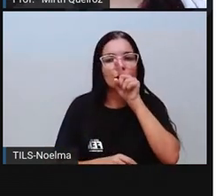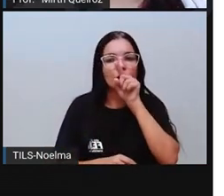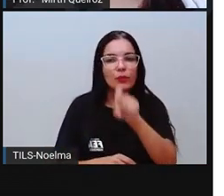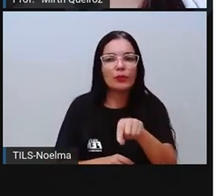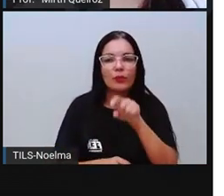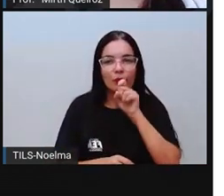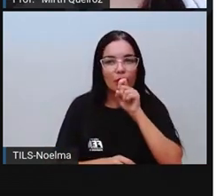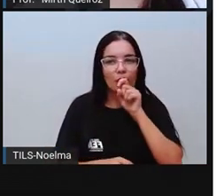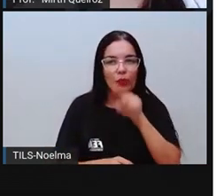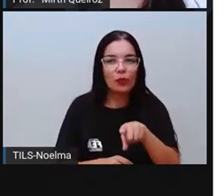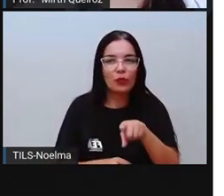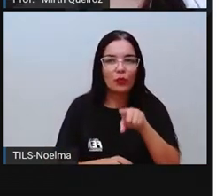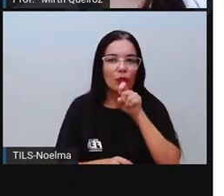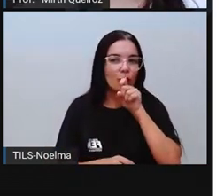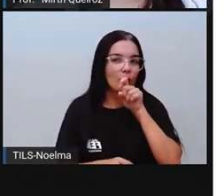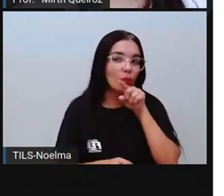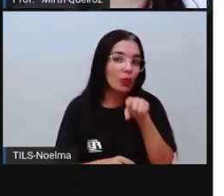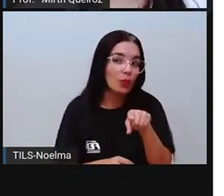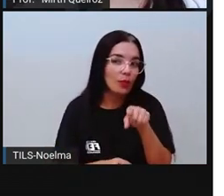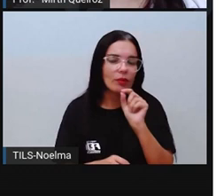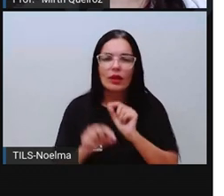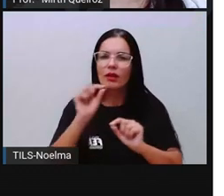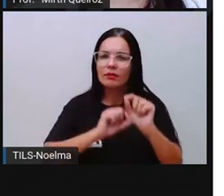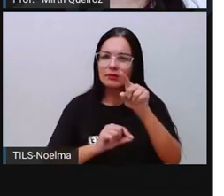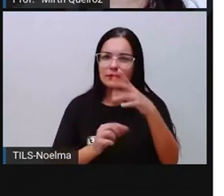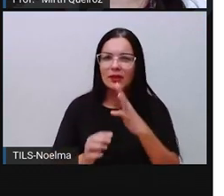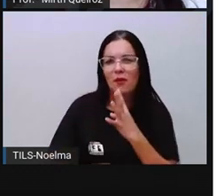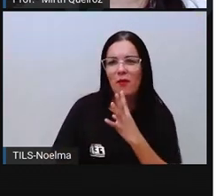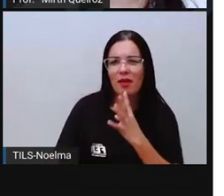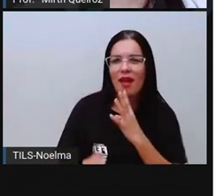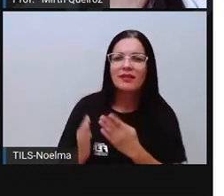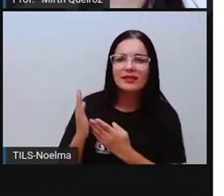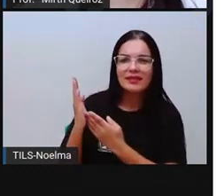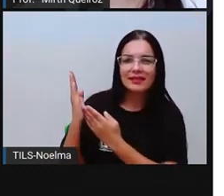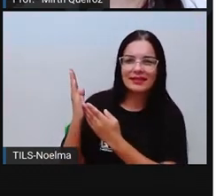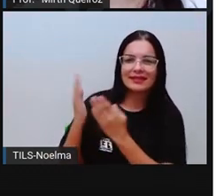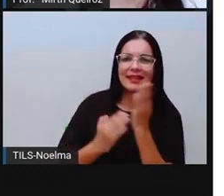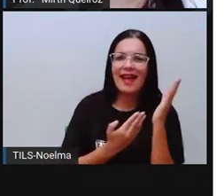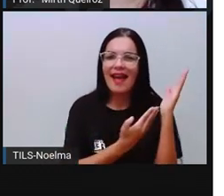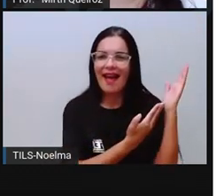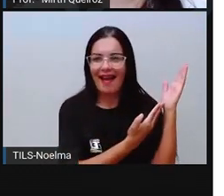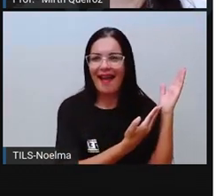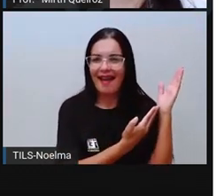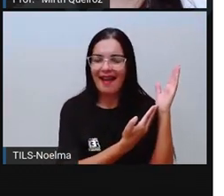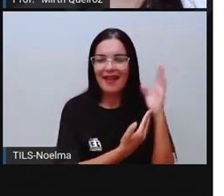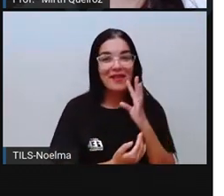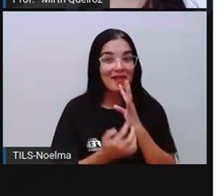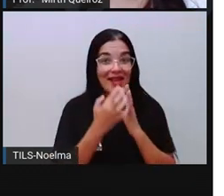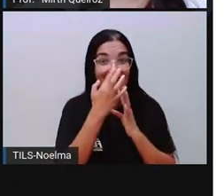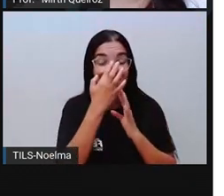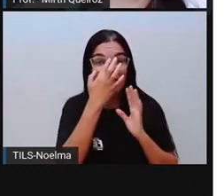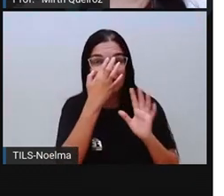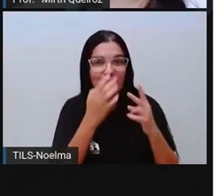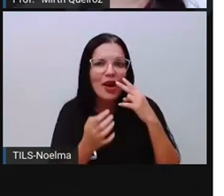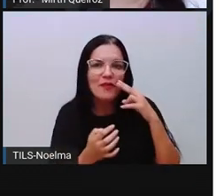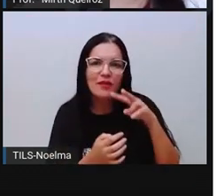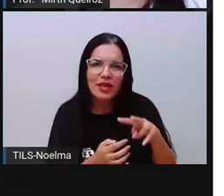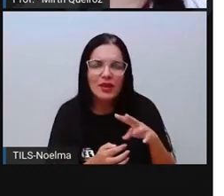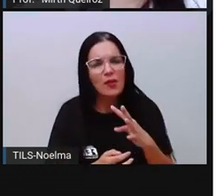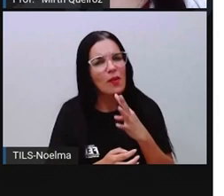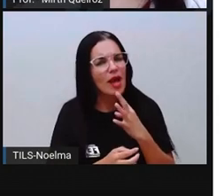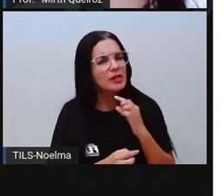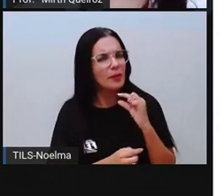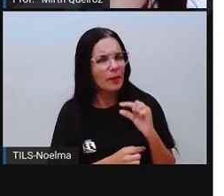tamanduá-bandeira. Vocês sabem que animal é esse? Vocês já viram esse animal? Conhecem um pouquinho